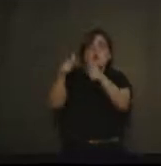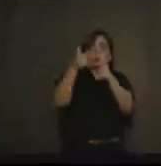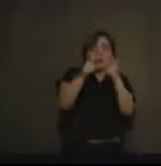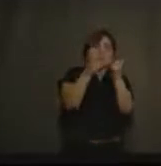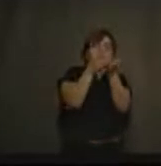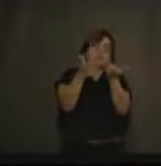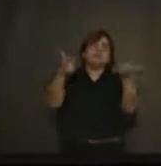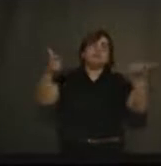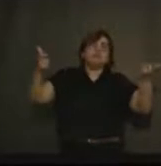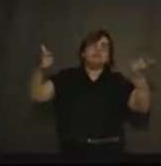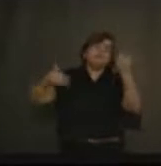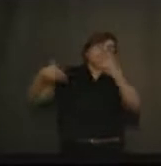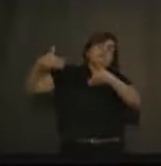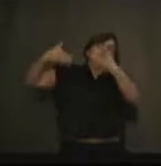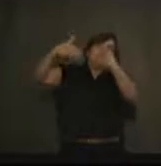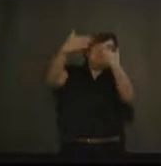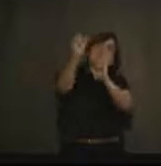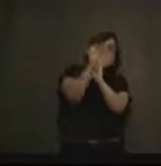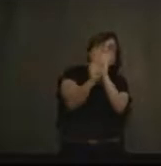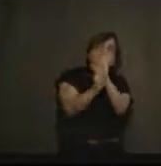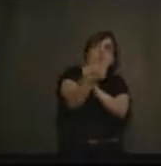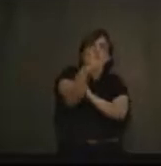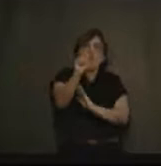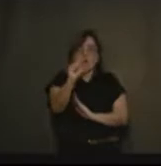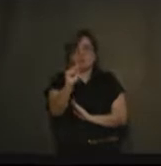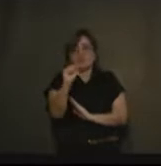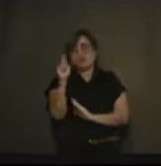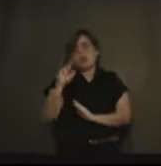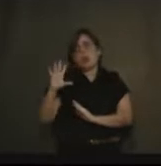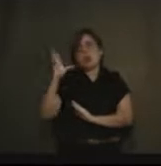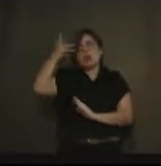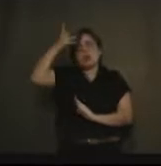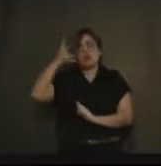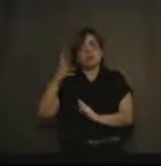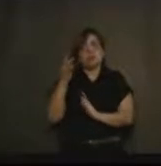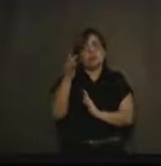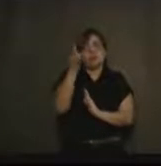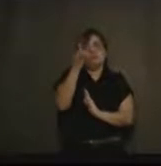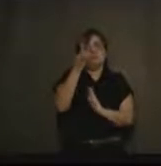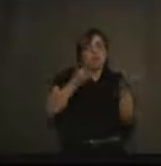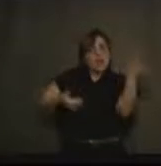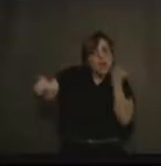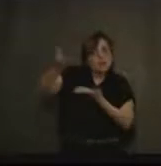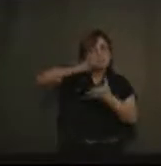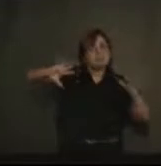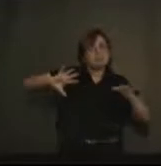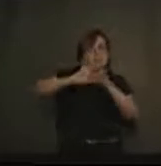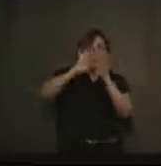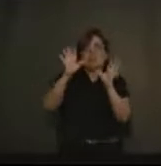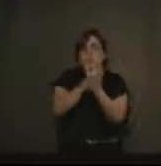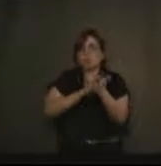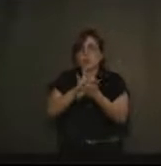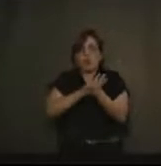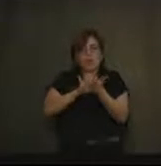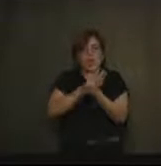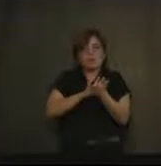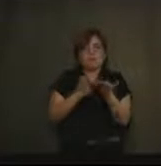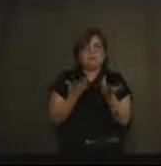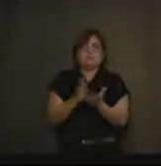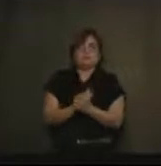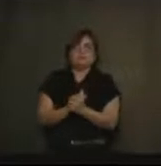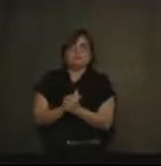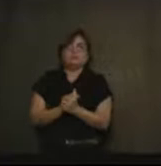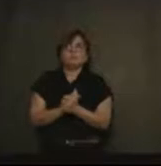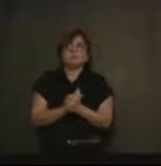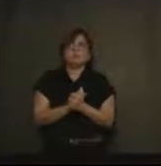de todo o século XX. Poincaré não resolveu, vou já dando um spoiler aqui, ele não resolveu, embora tenha feito avanços absolutamente